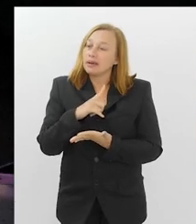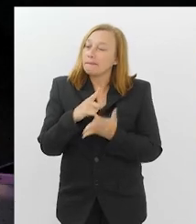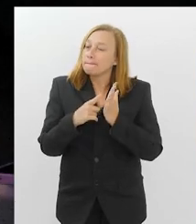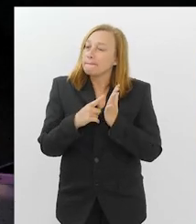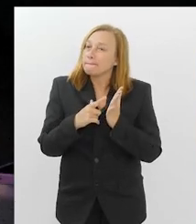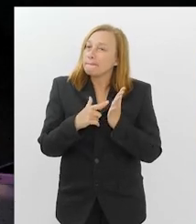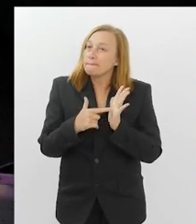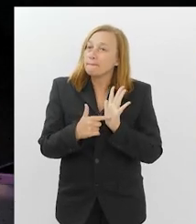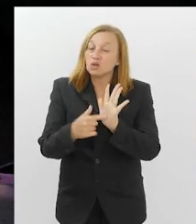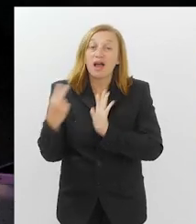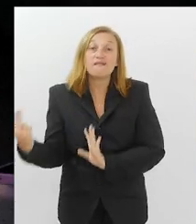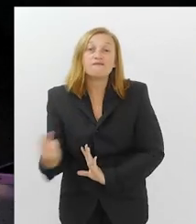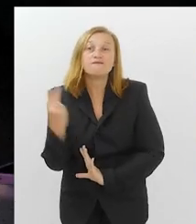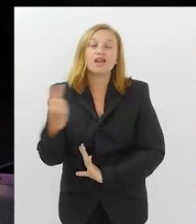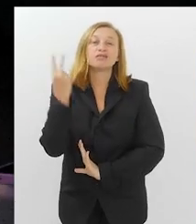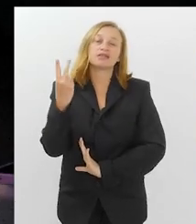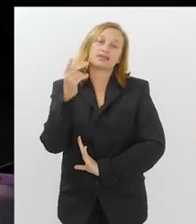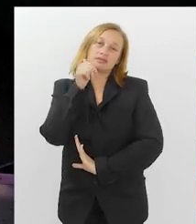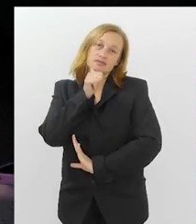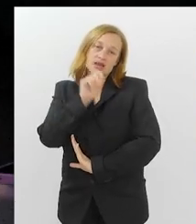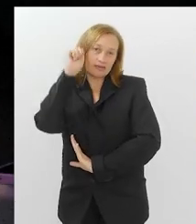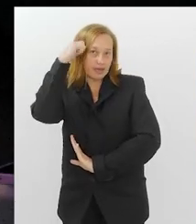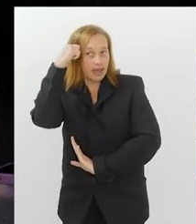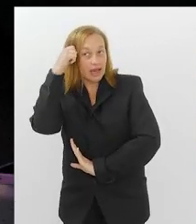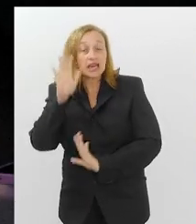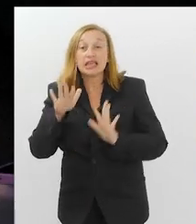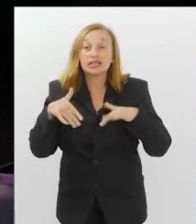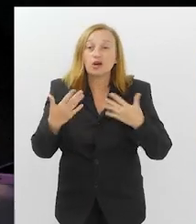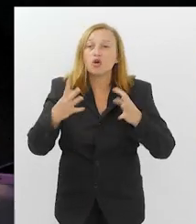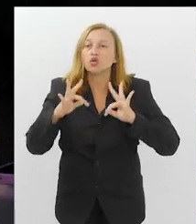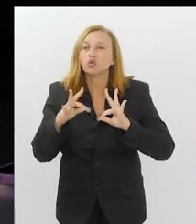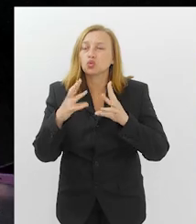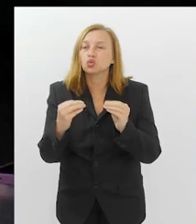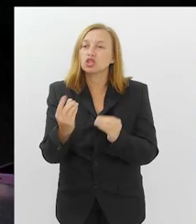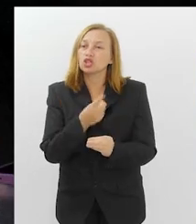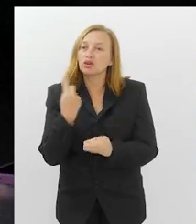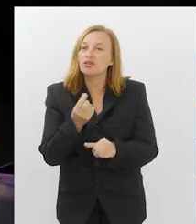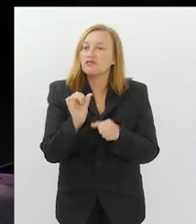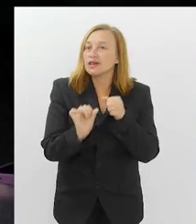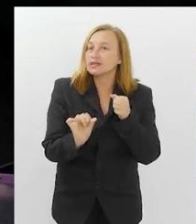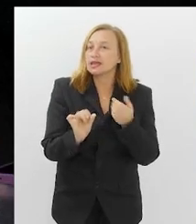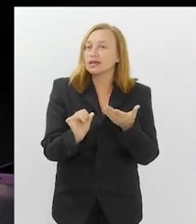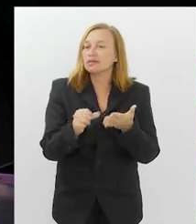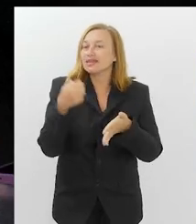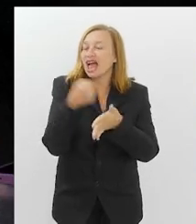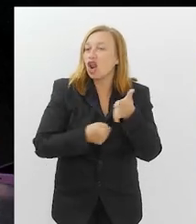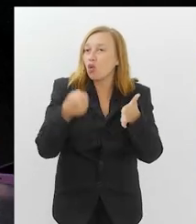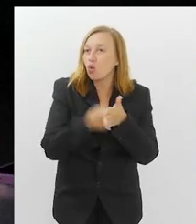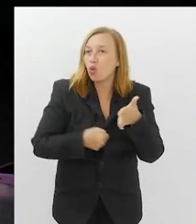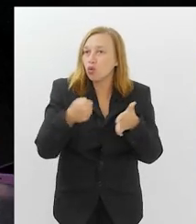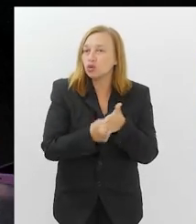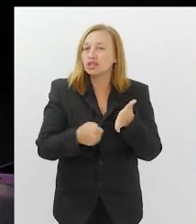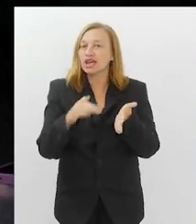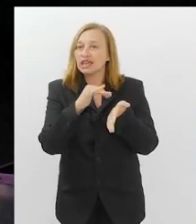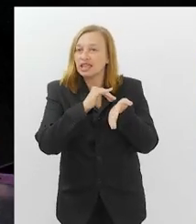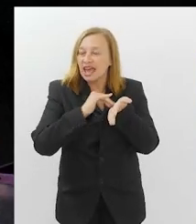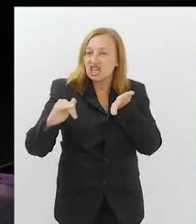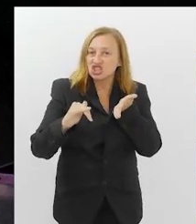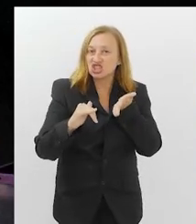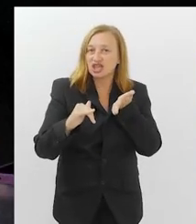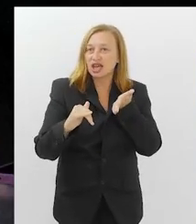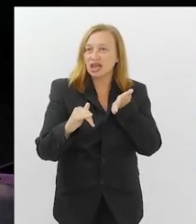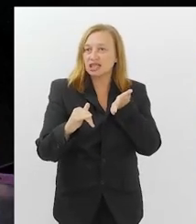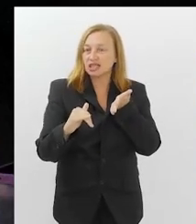trazido a valorização dessas mulheres. Então, tudo que a gente faça em prol da retirada